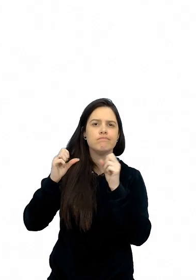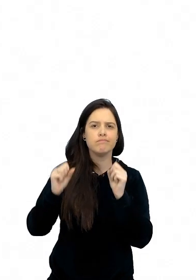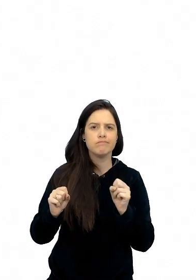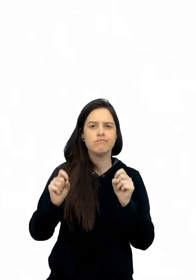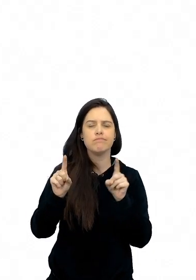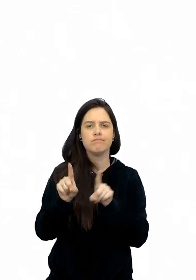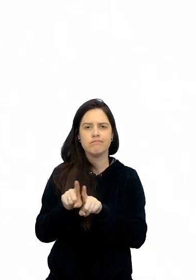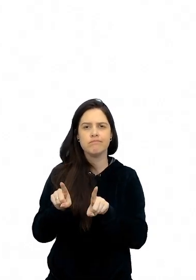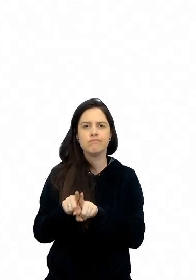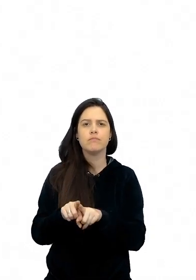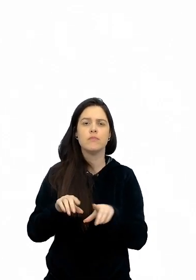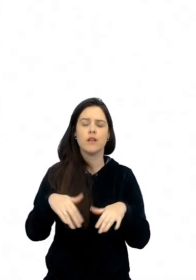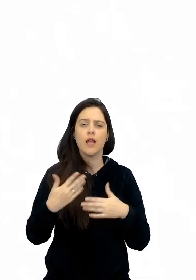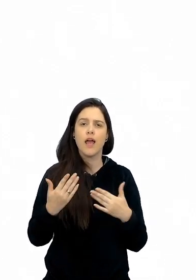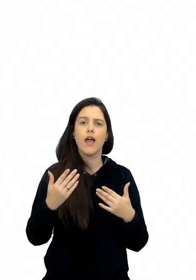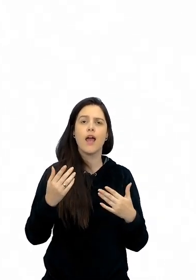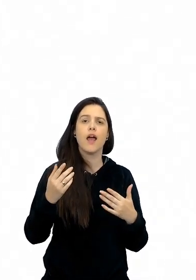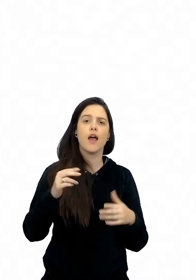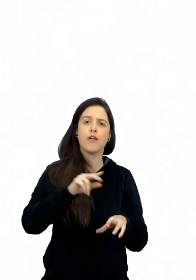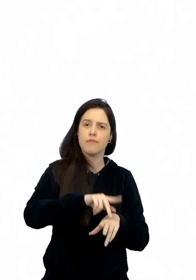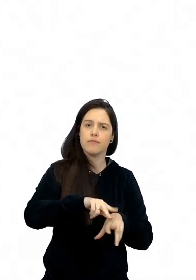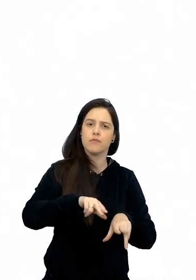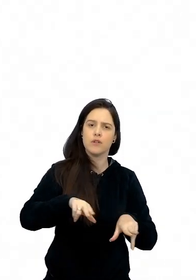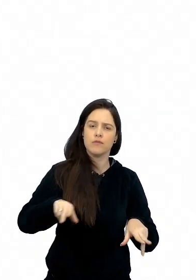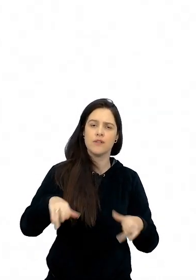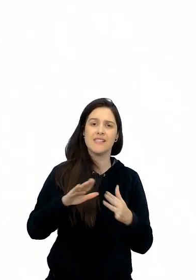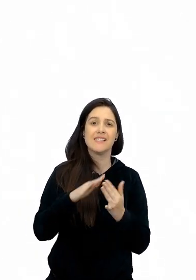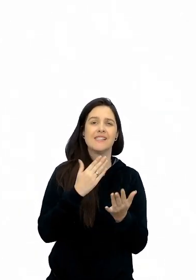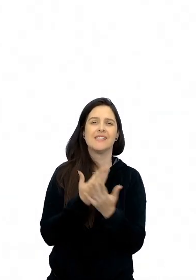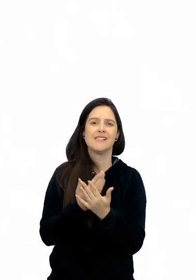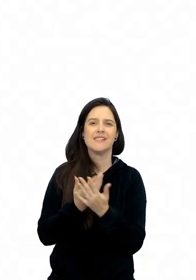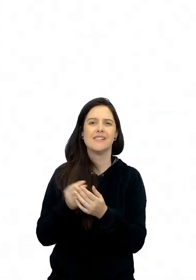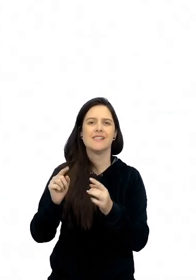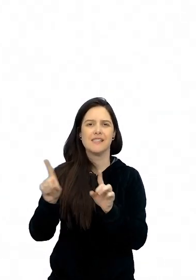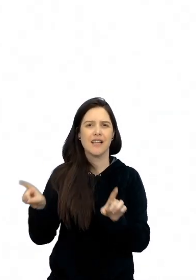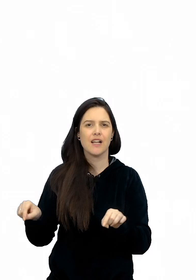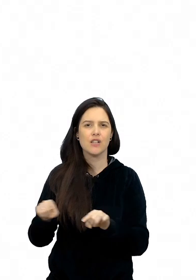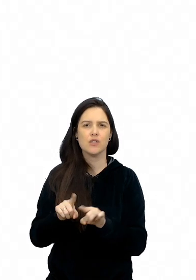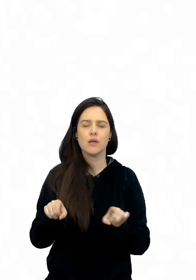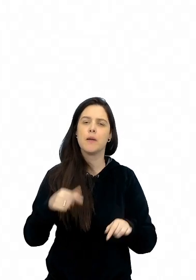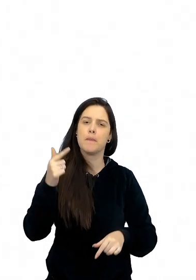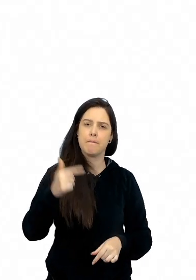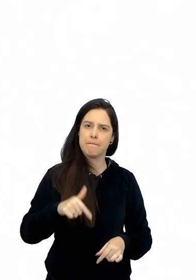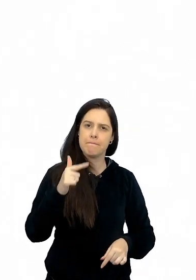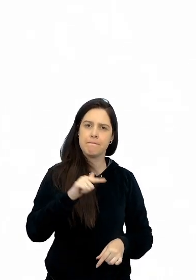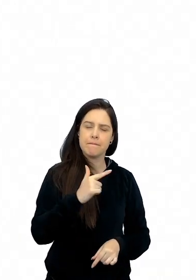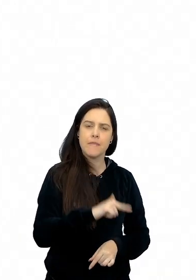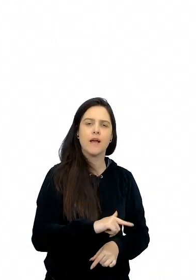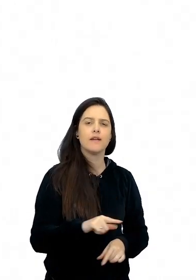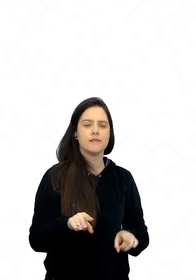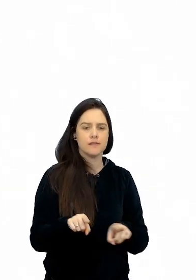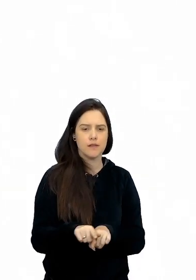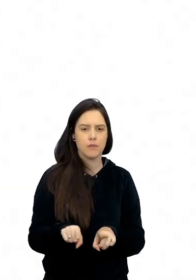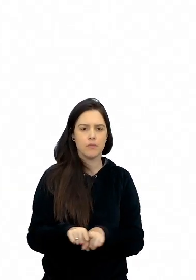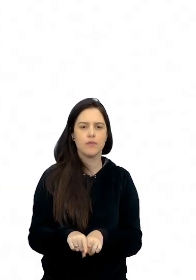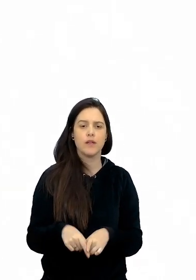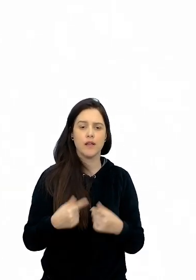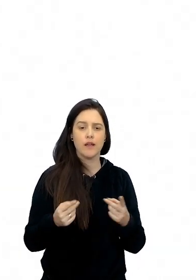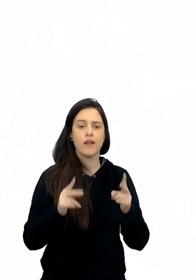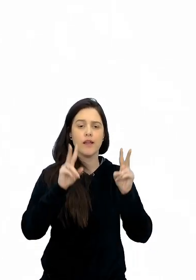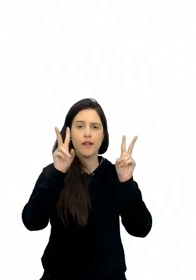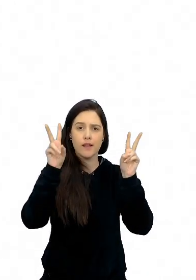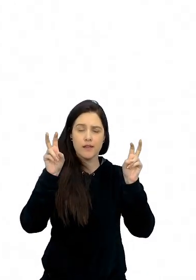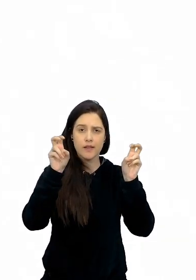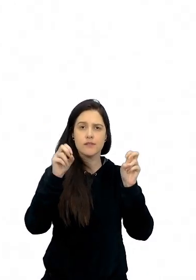dizer assim, ali que emergem da sala de aula, e mais específico, né, da matemática, né, em especial a gente está